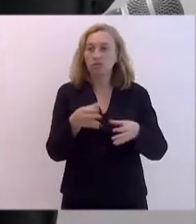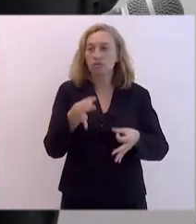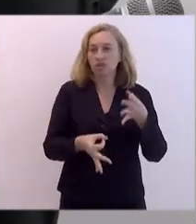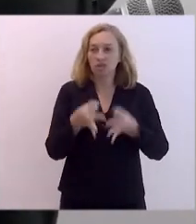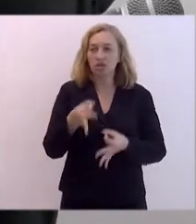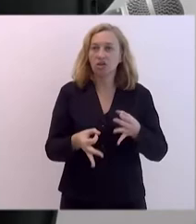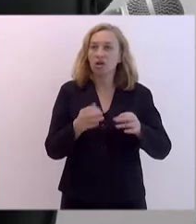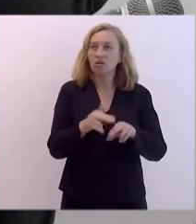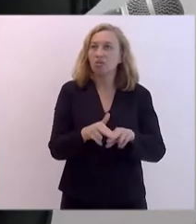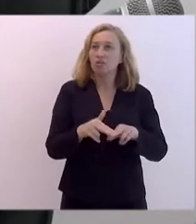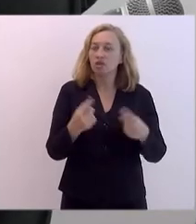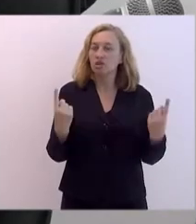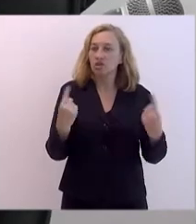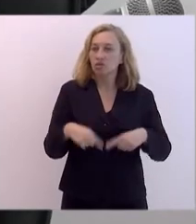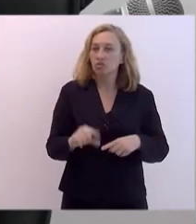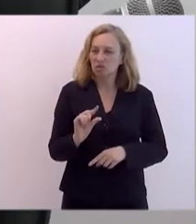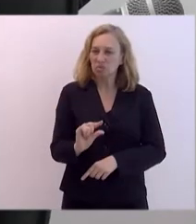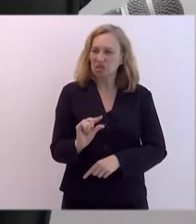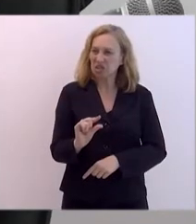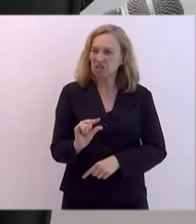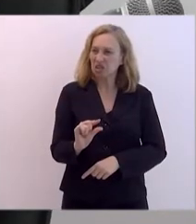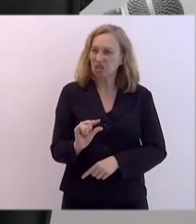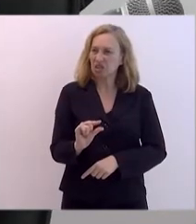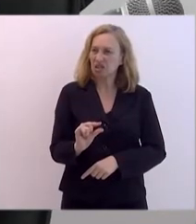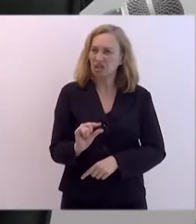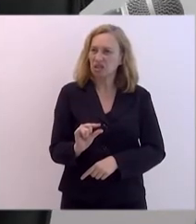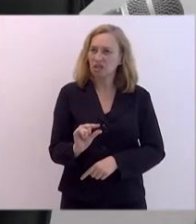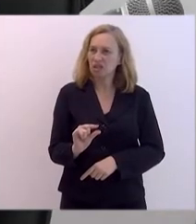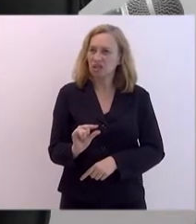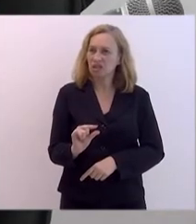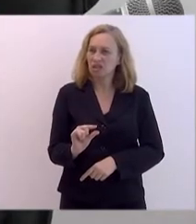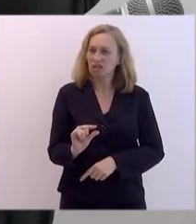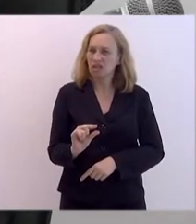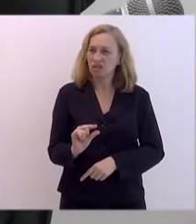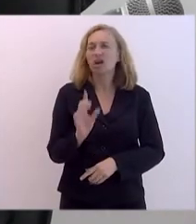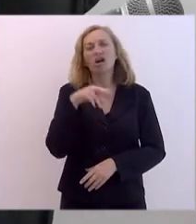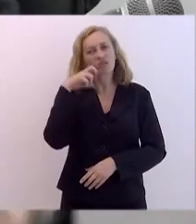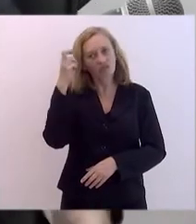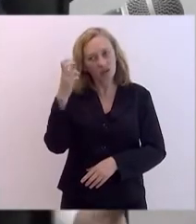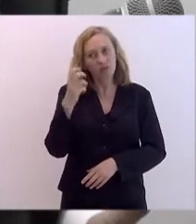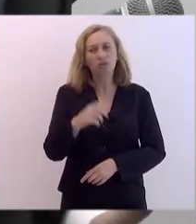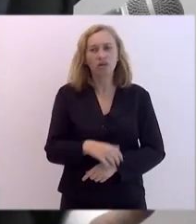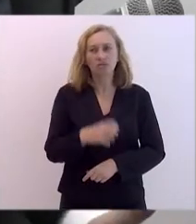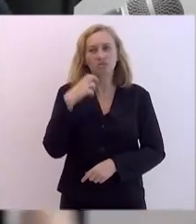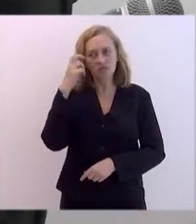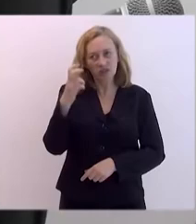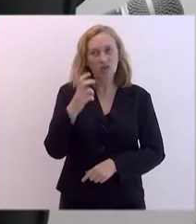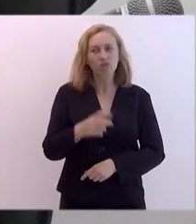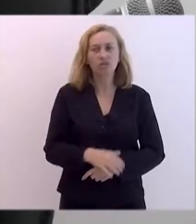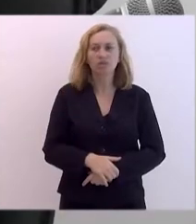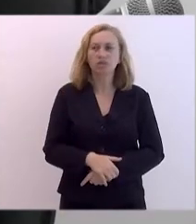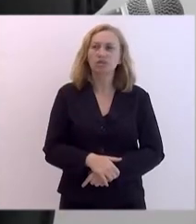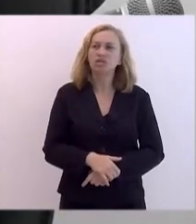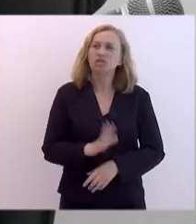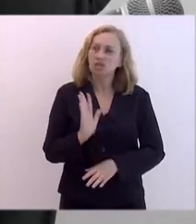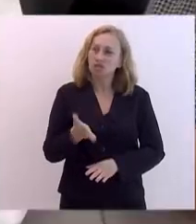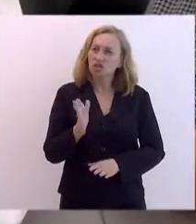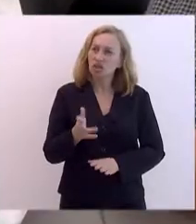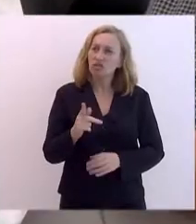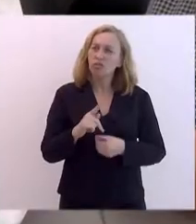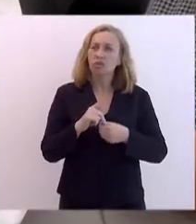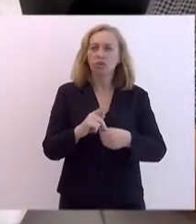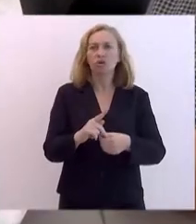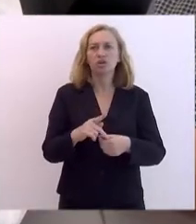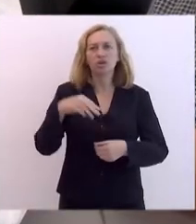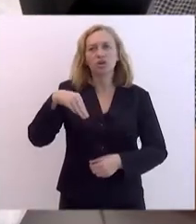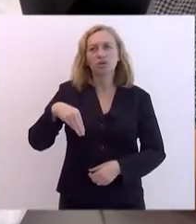disputa pequena, baixa, é uma vergonha. Me permite, tem deputado presidente. Rodrigo Amorim, que já foi procurador de acho